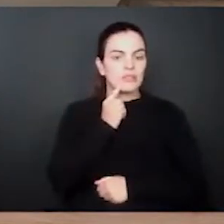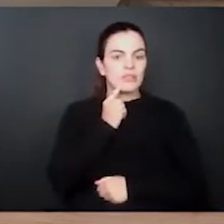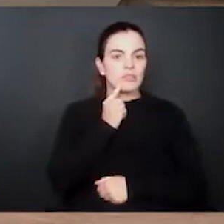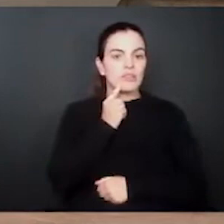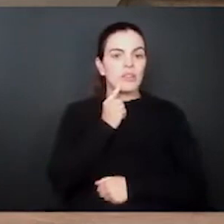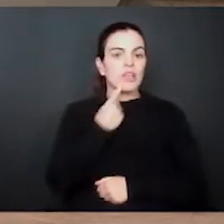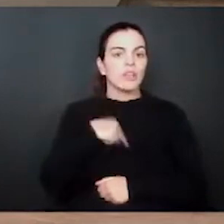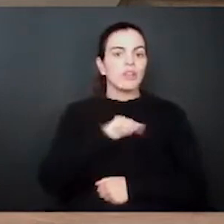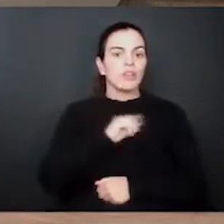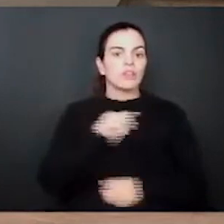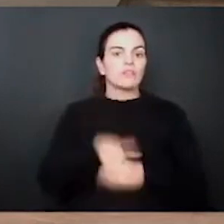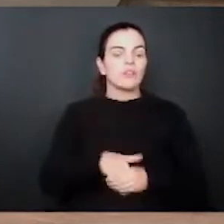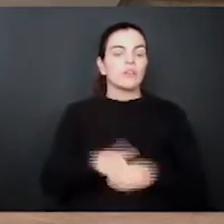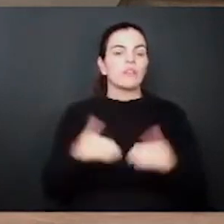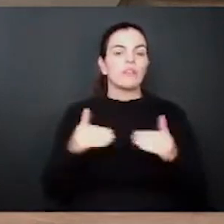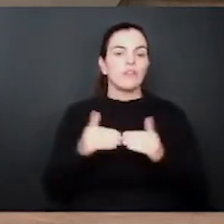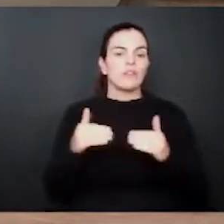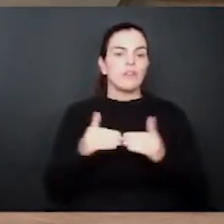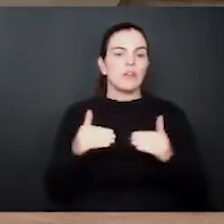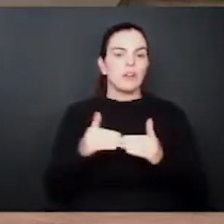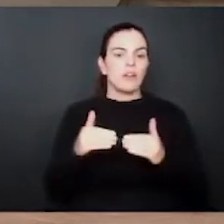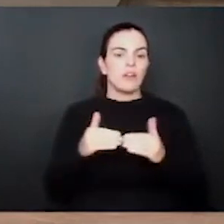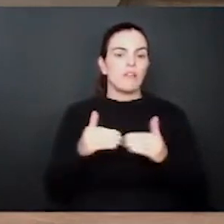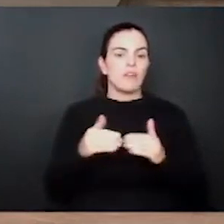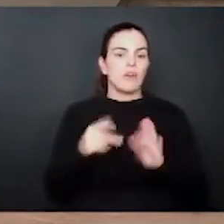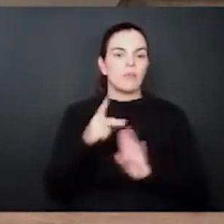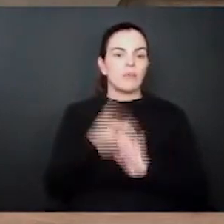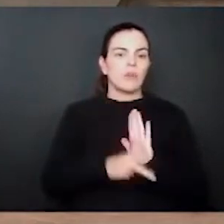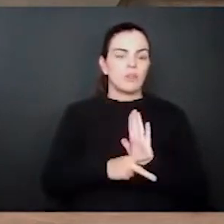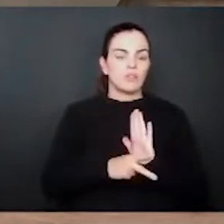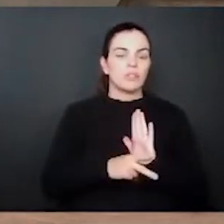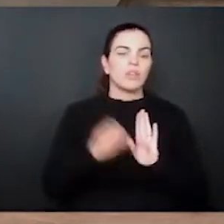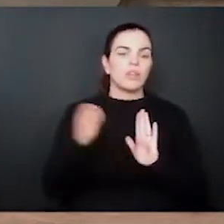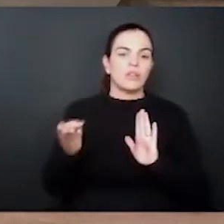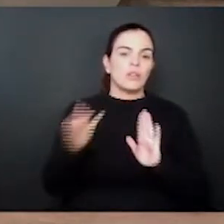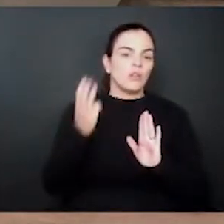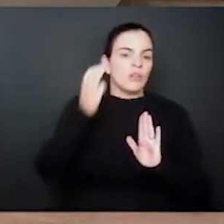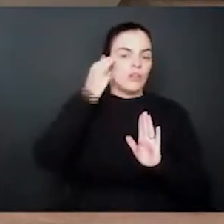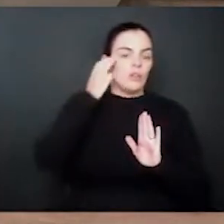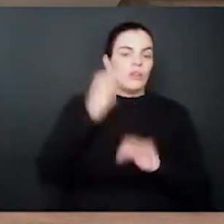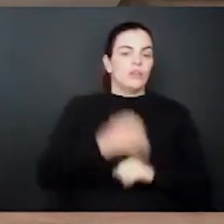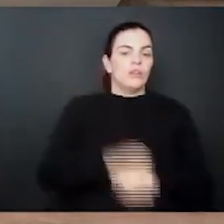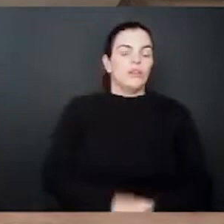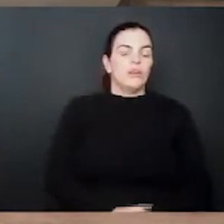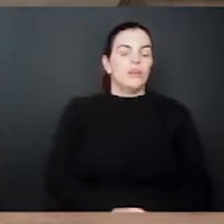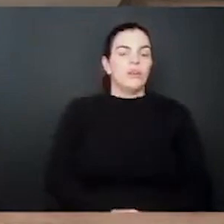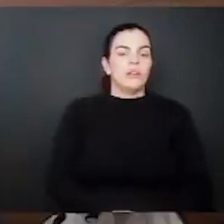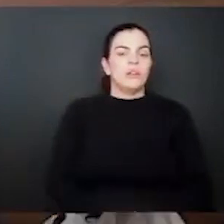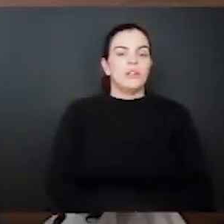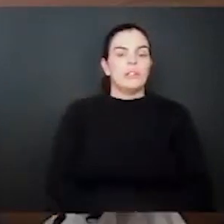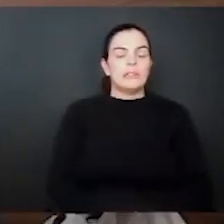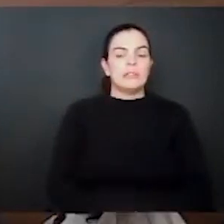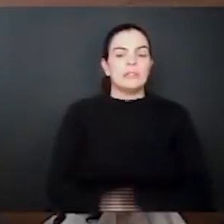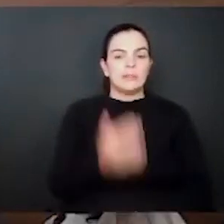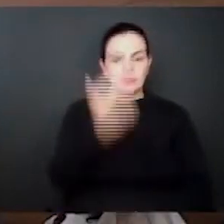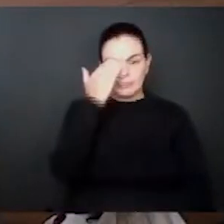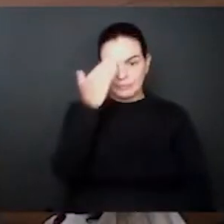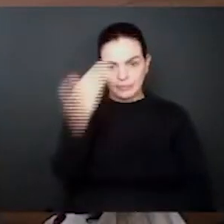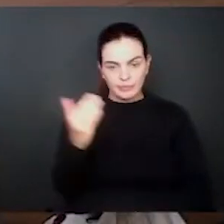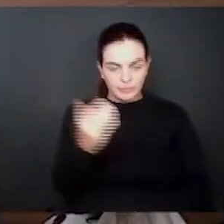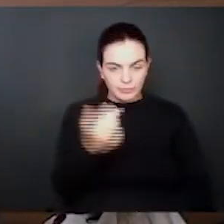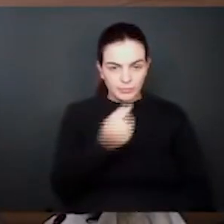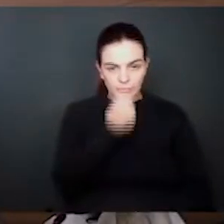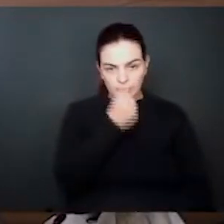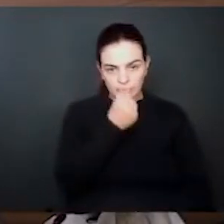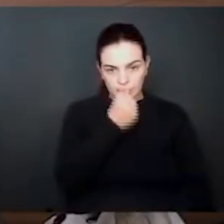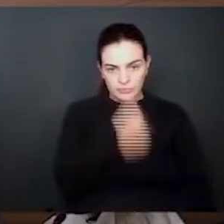favorável, encaminha voto favorável ao projeto apresentado por Vossa Excelência. Muito obrigado. Obrigado, vereador Uzias Moraes.